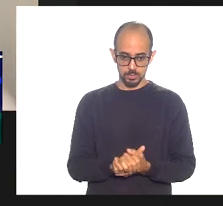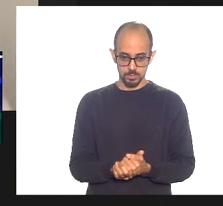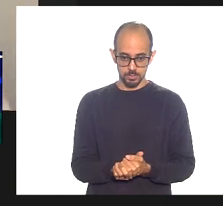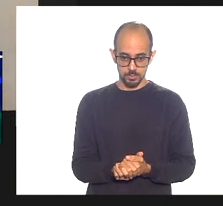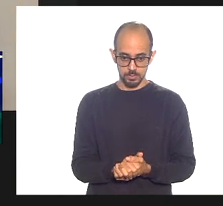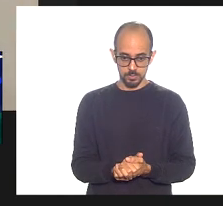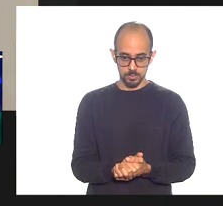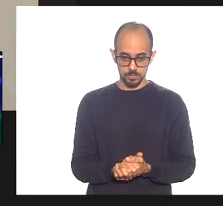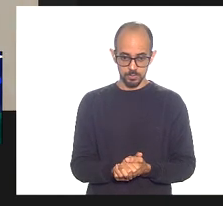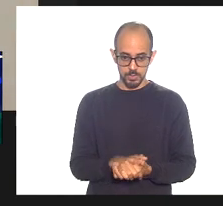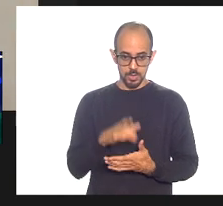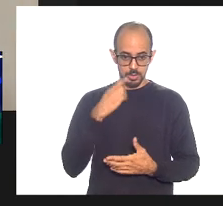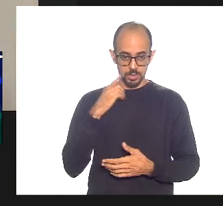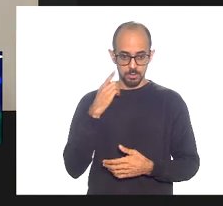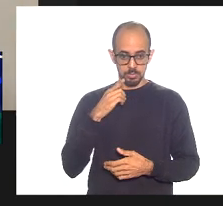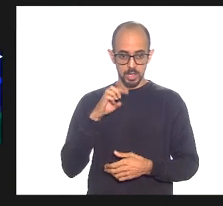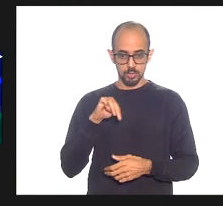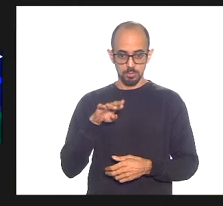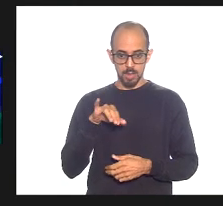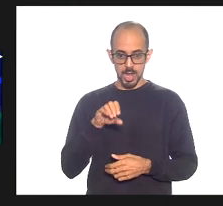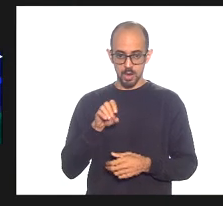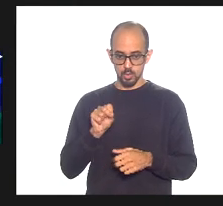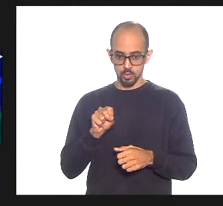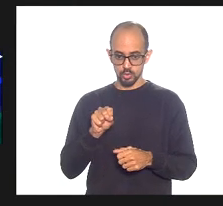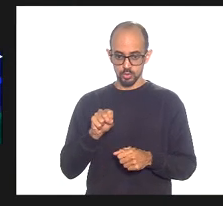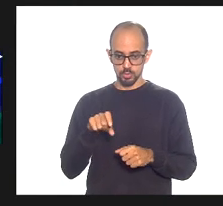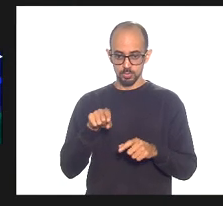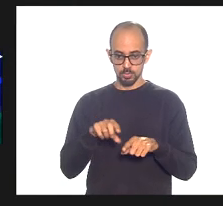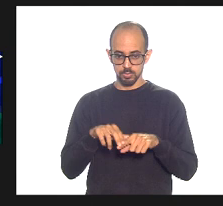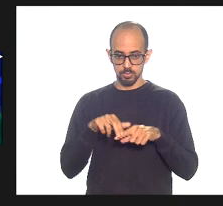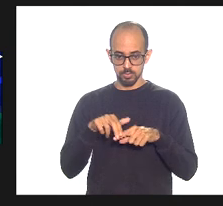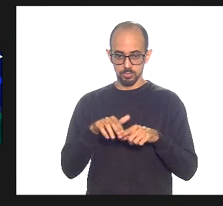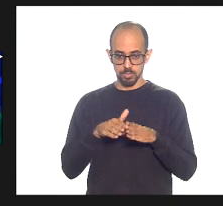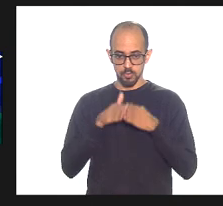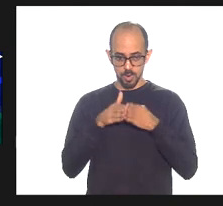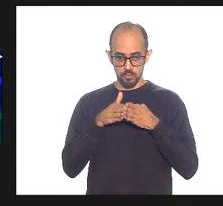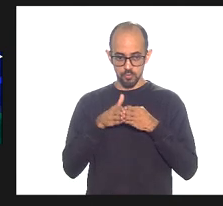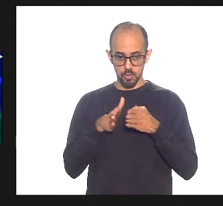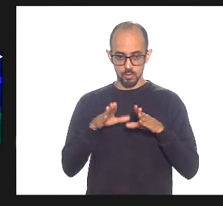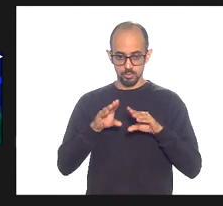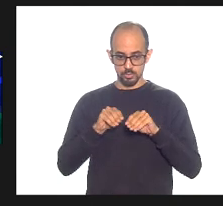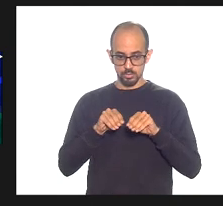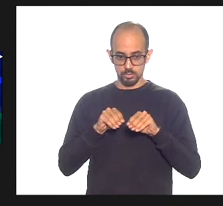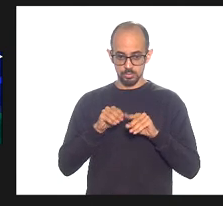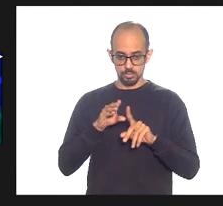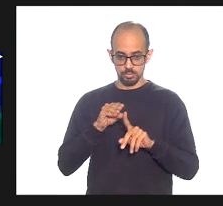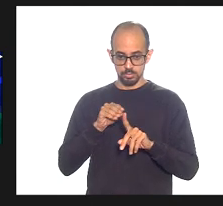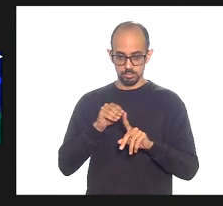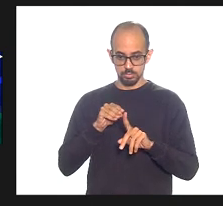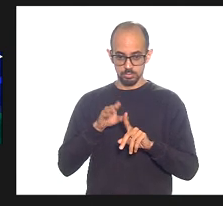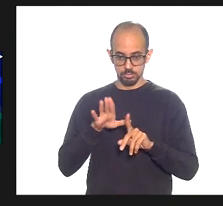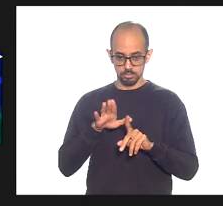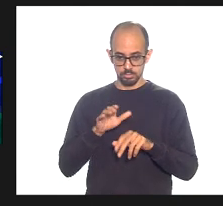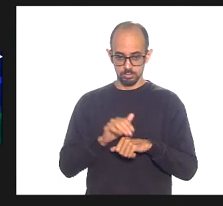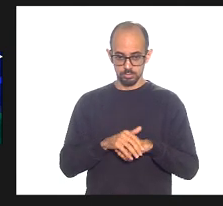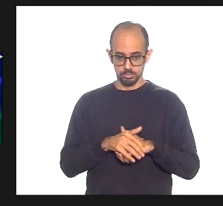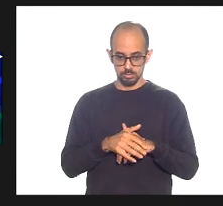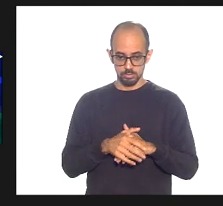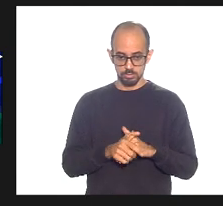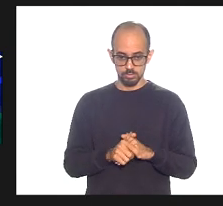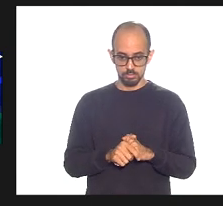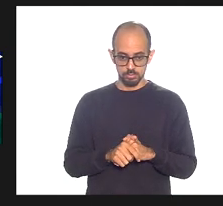estadual Marcos Vinícios Marcos Vinícios está aberto seu desligar Presidente